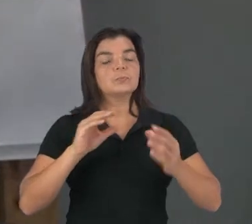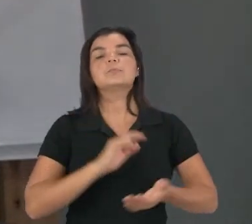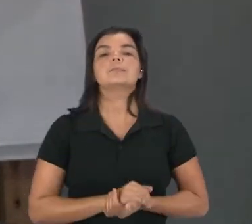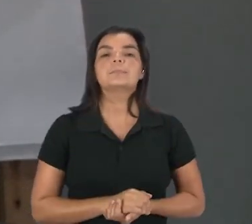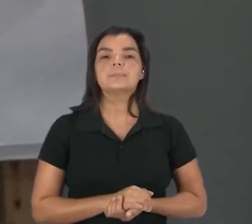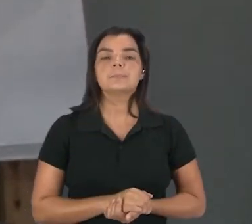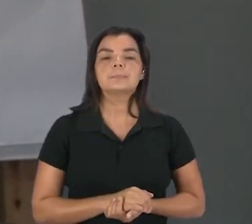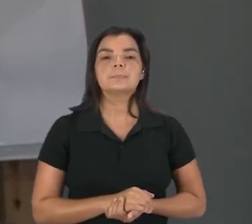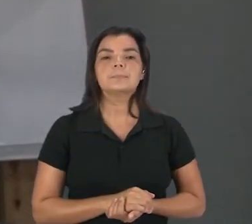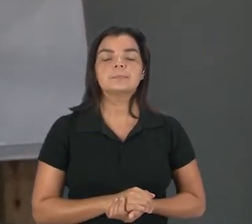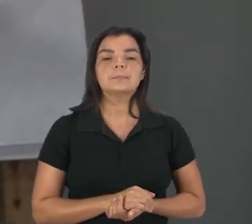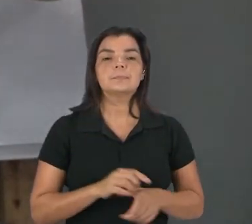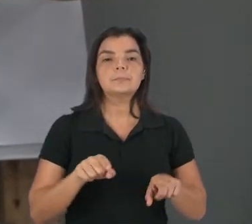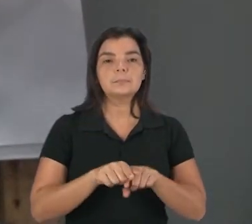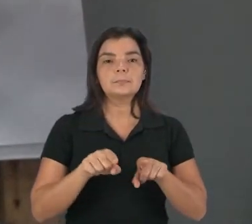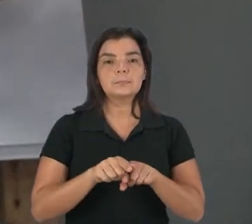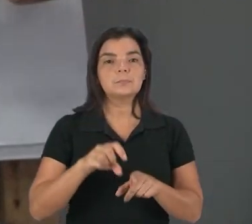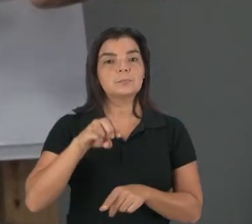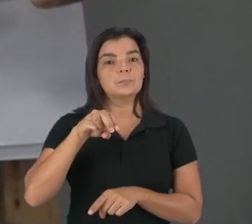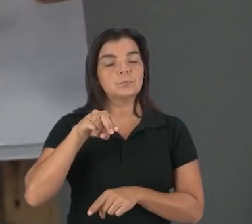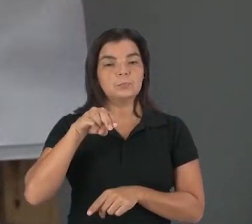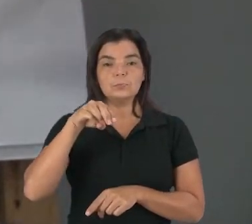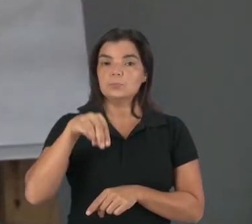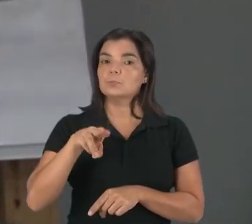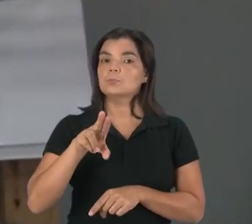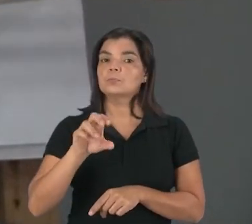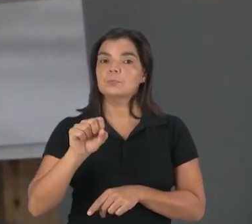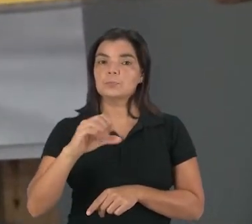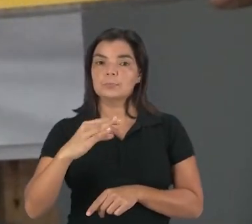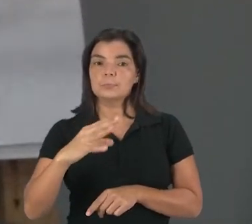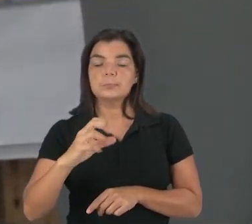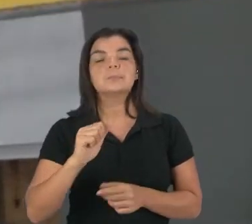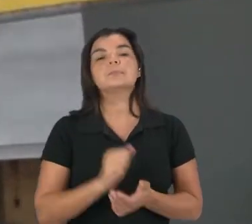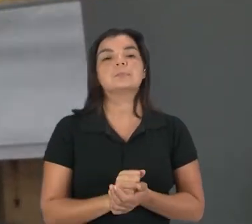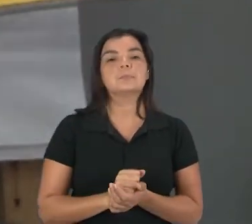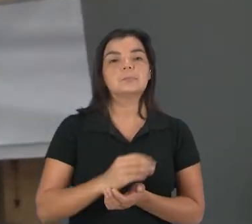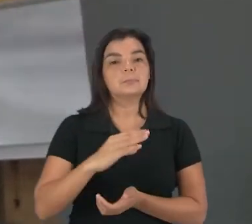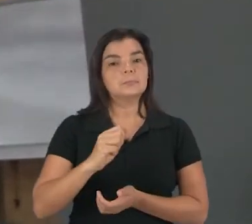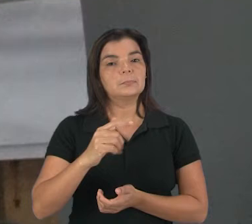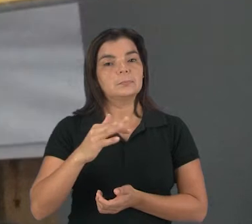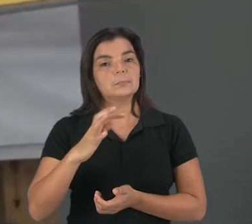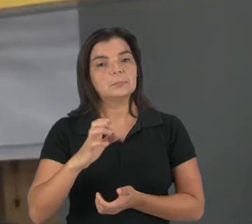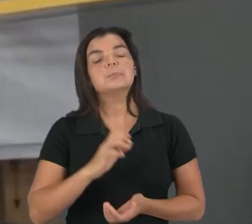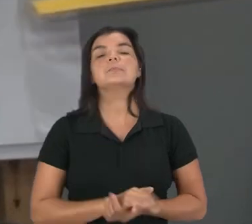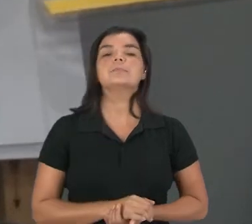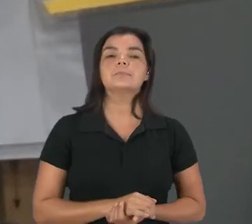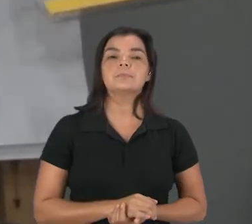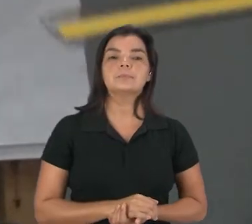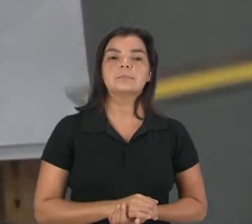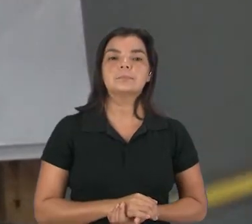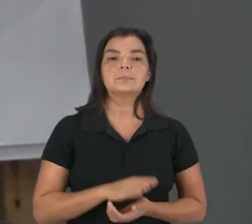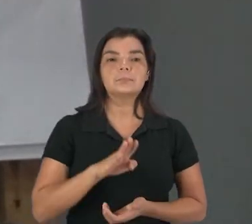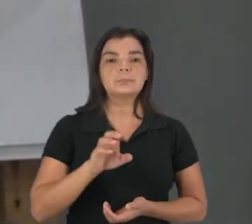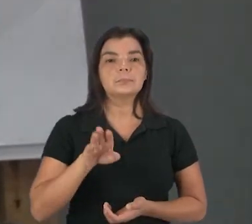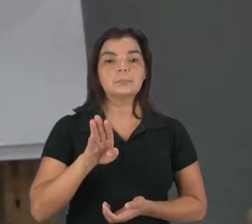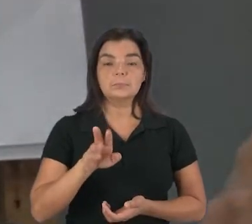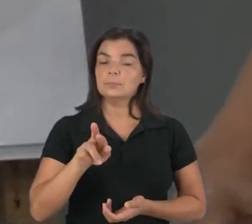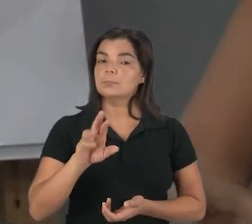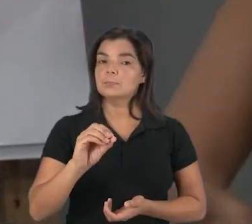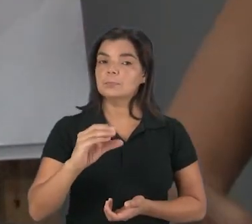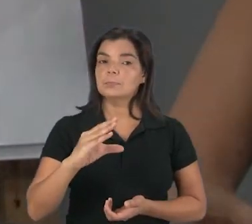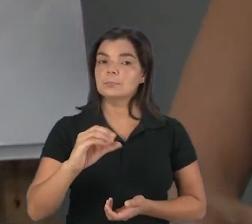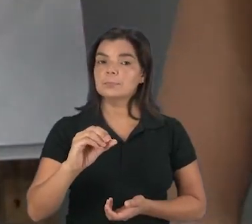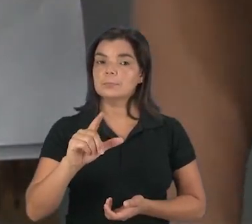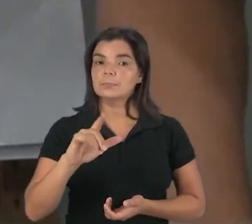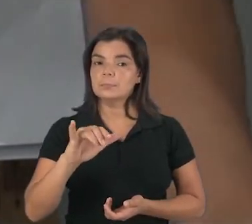petala, música, metodo, café, brócolis. Muito